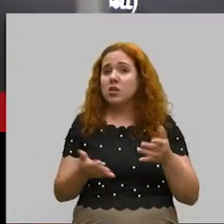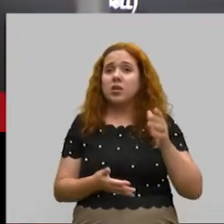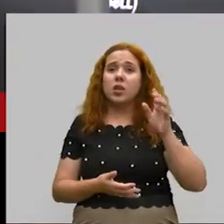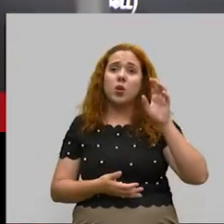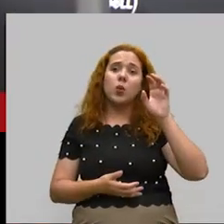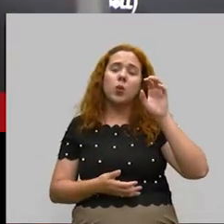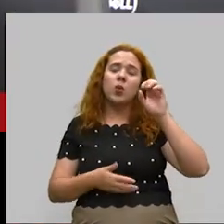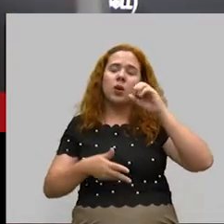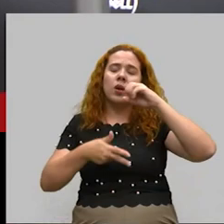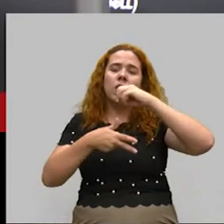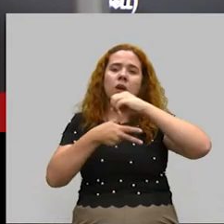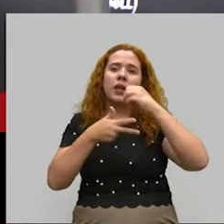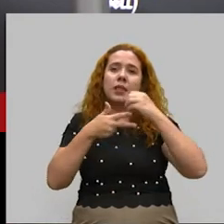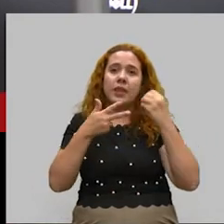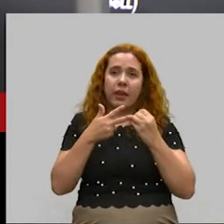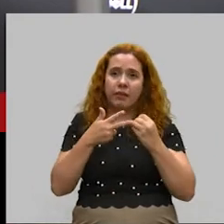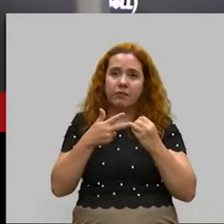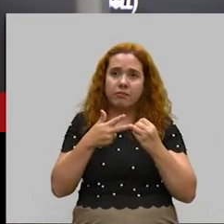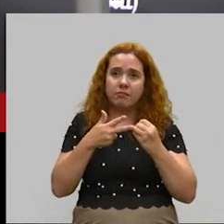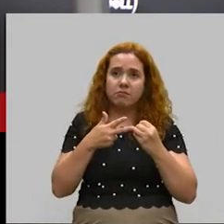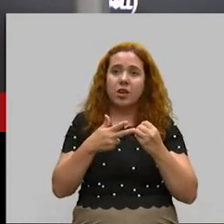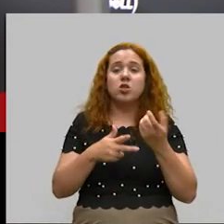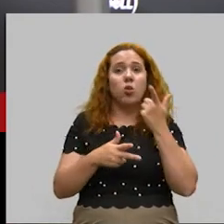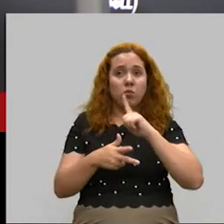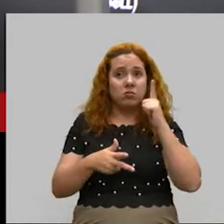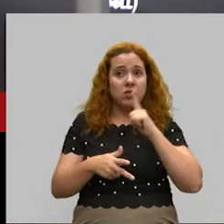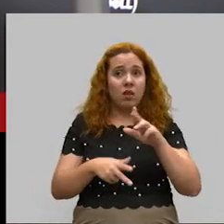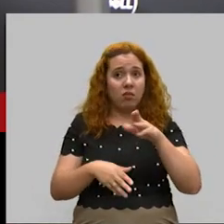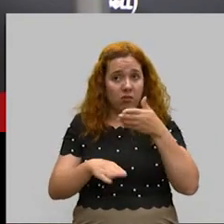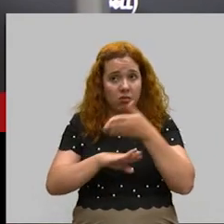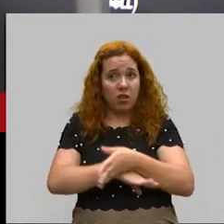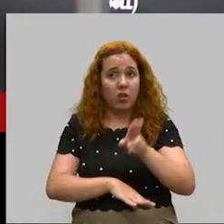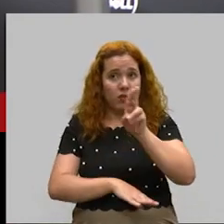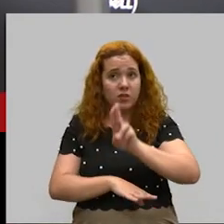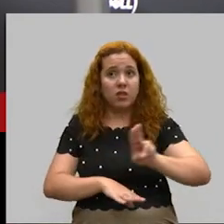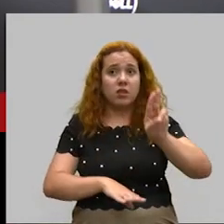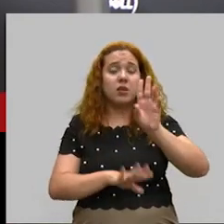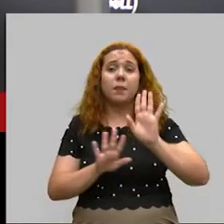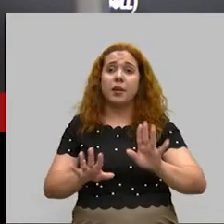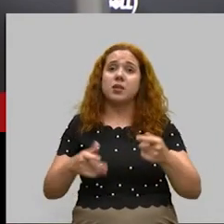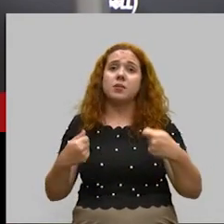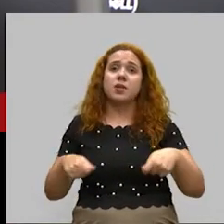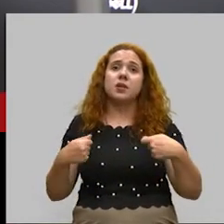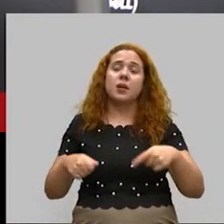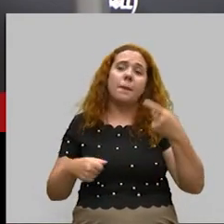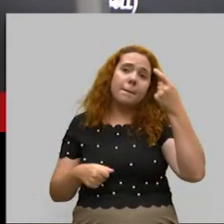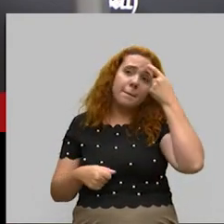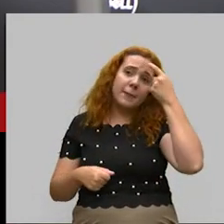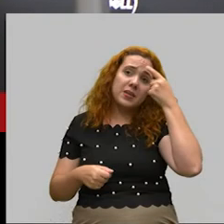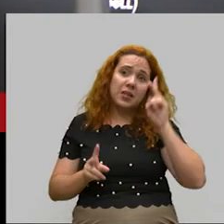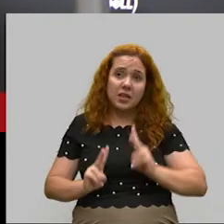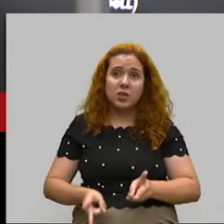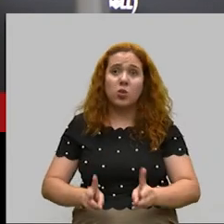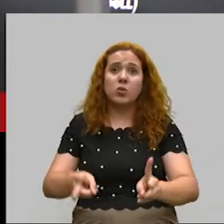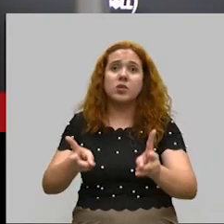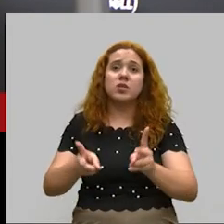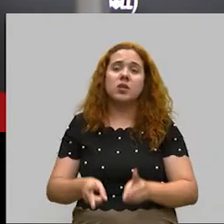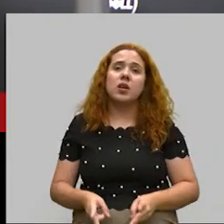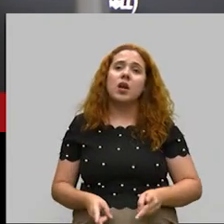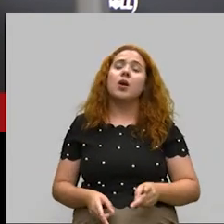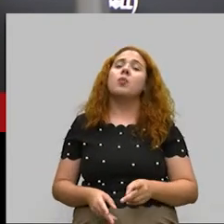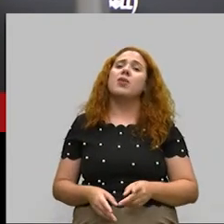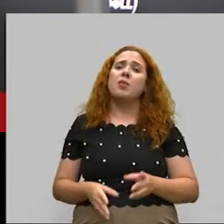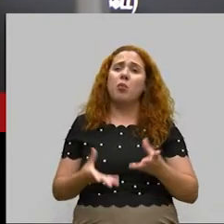né que é um caminho que a gente acessa a universidade mas para além do acesso é preciso que a gente pense na permanência porque a gente enfrenta muita